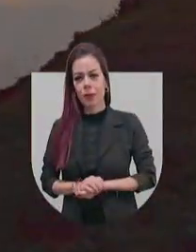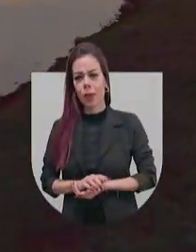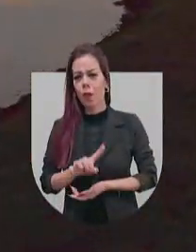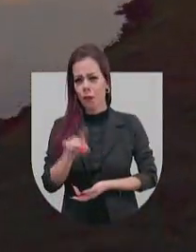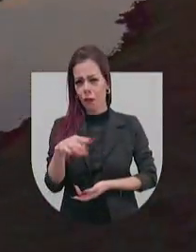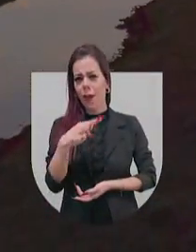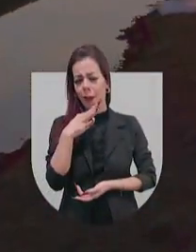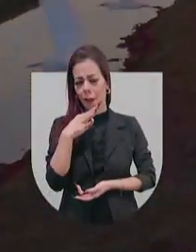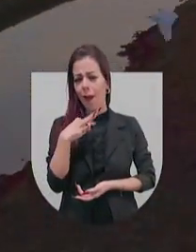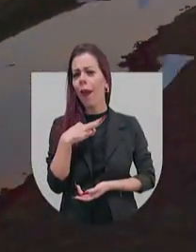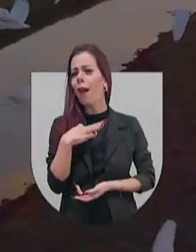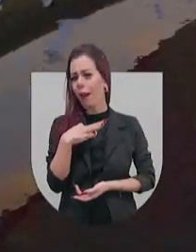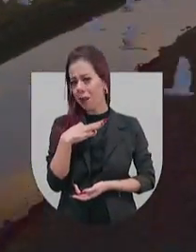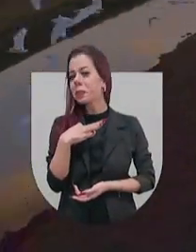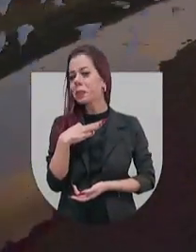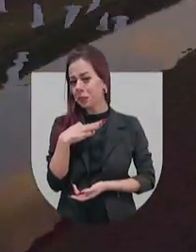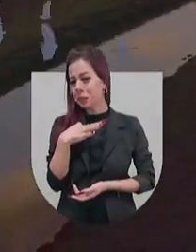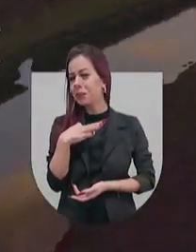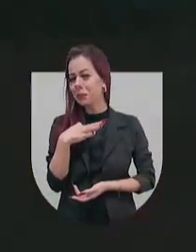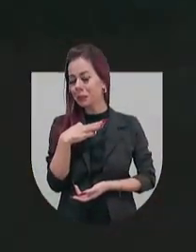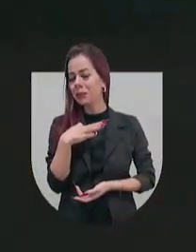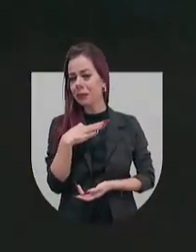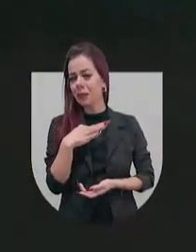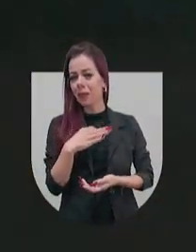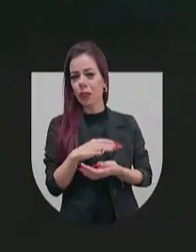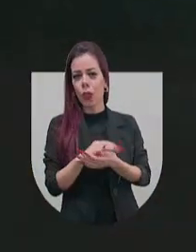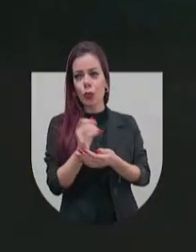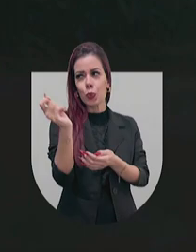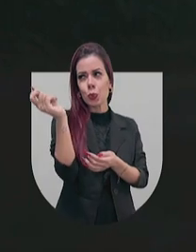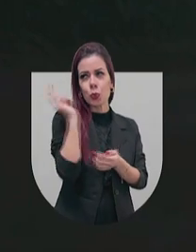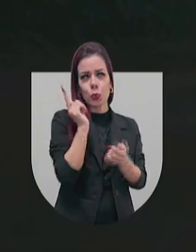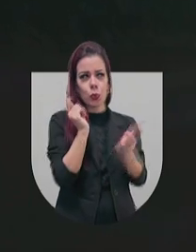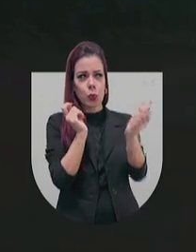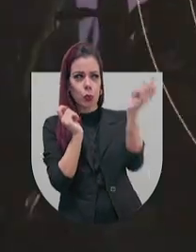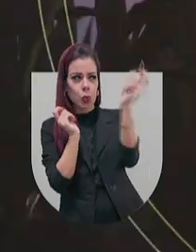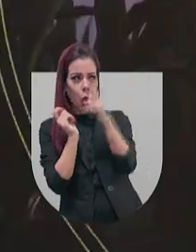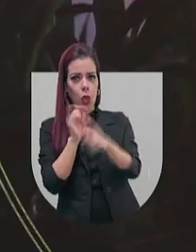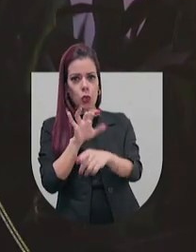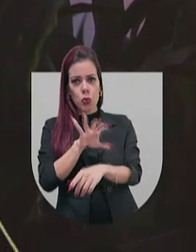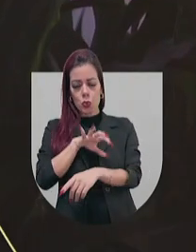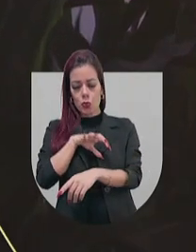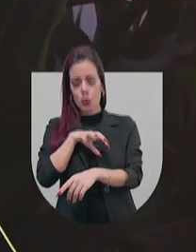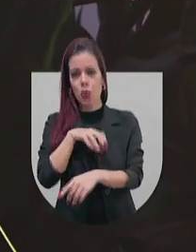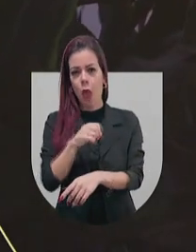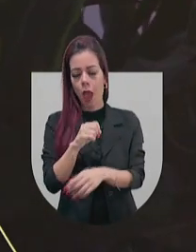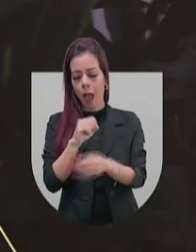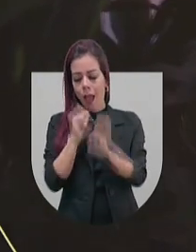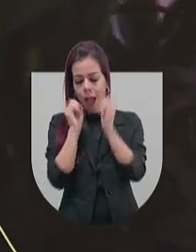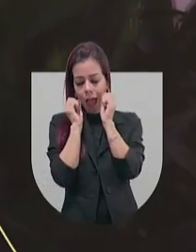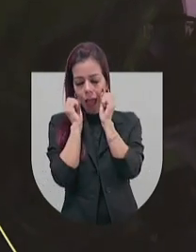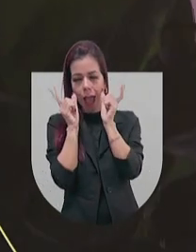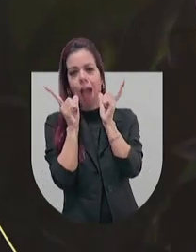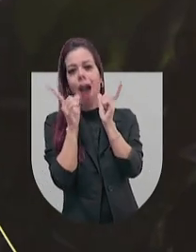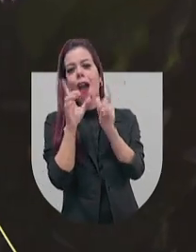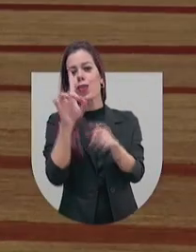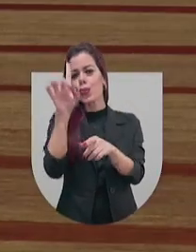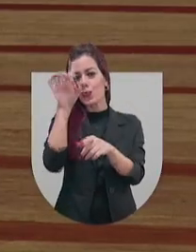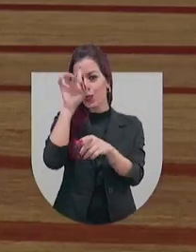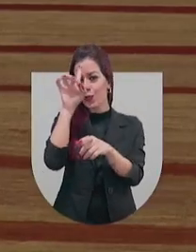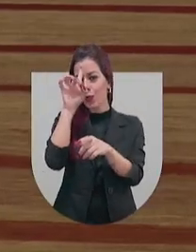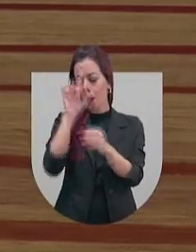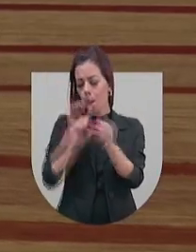É claro que você já ouviu falar de mim. De sol a sol, eu sou a força que te faz acordar cedo.